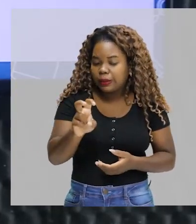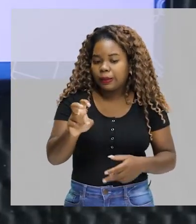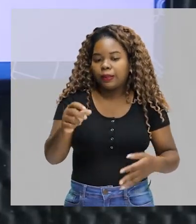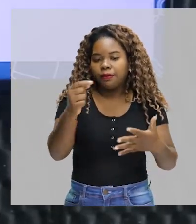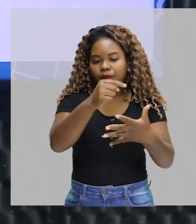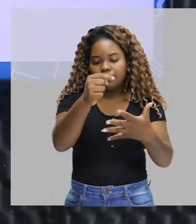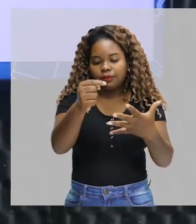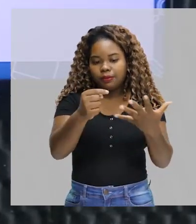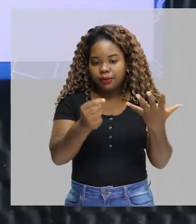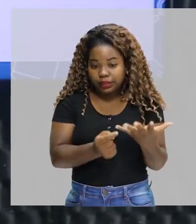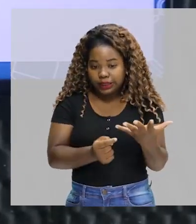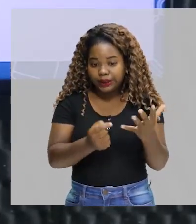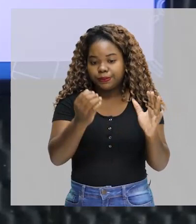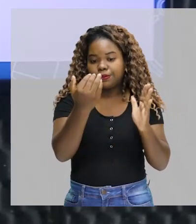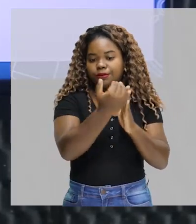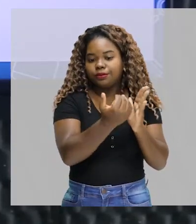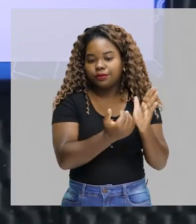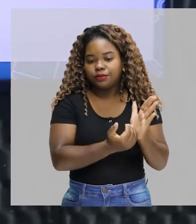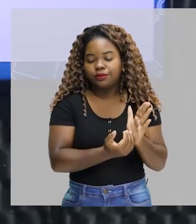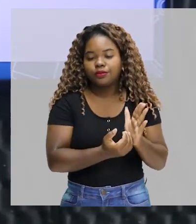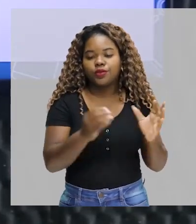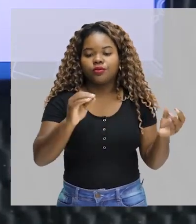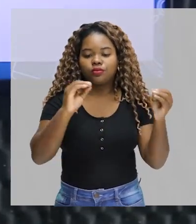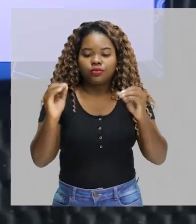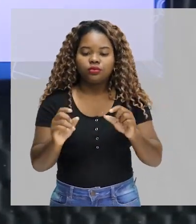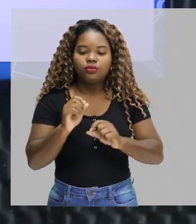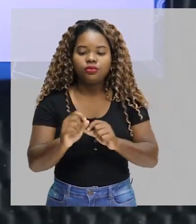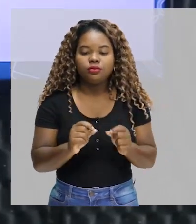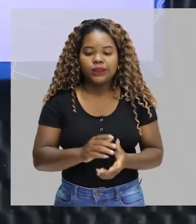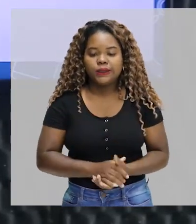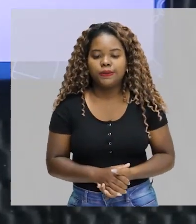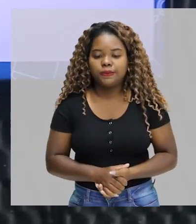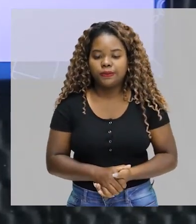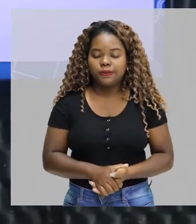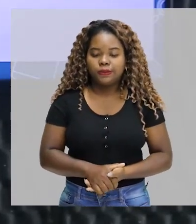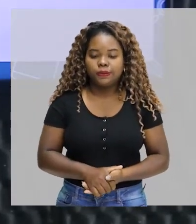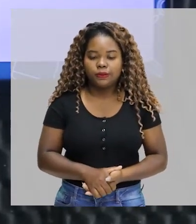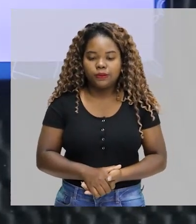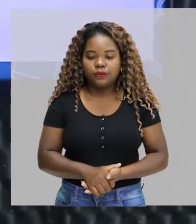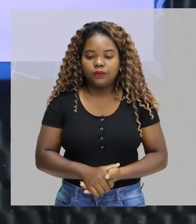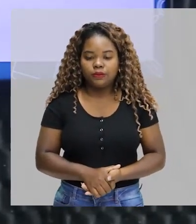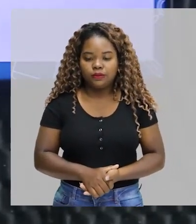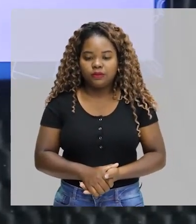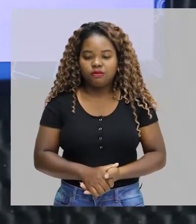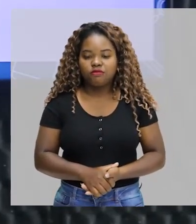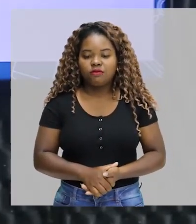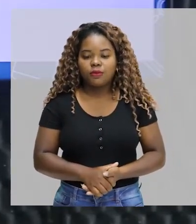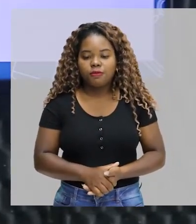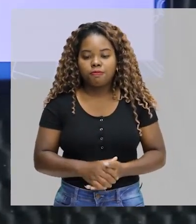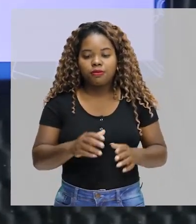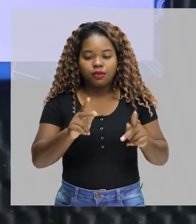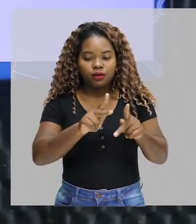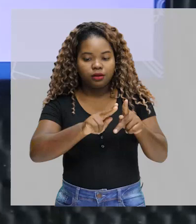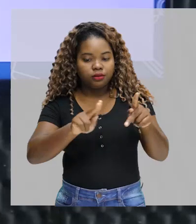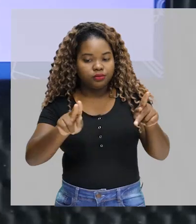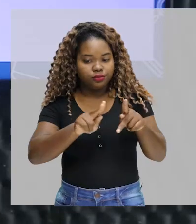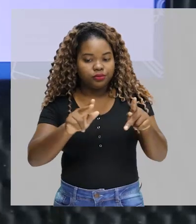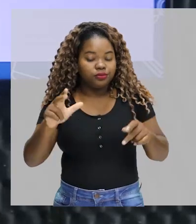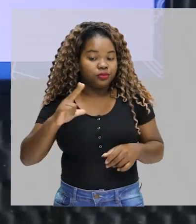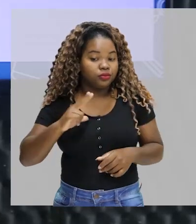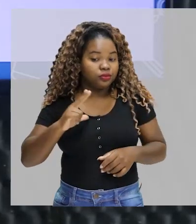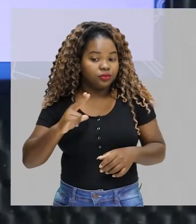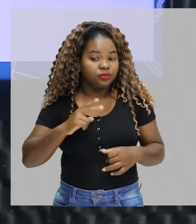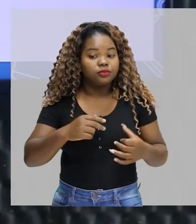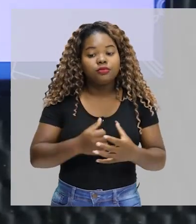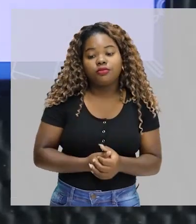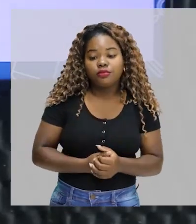5 classificações, elas se enquadram dentro dos personal pronouns, que são os pronomes pessoais em língua inglesa, tá